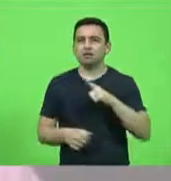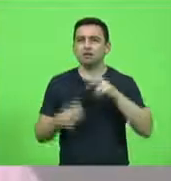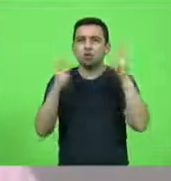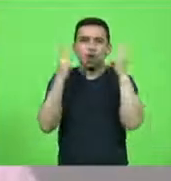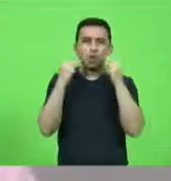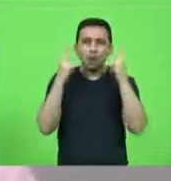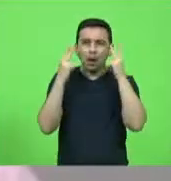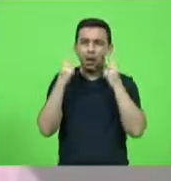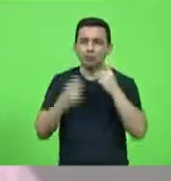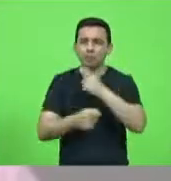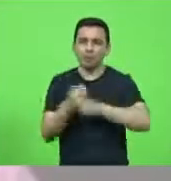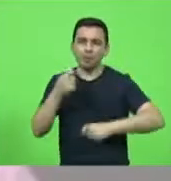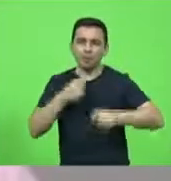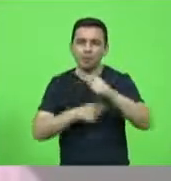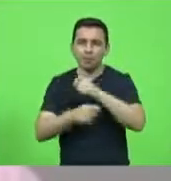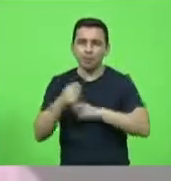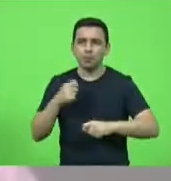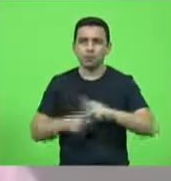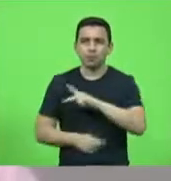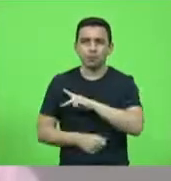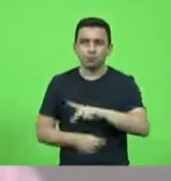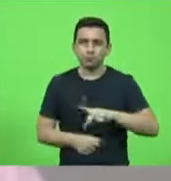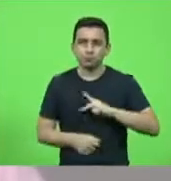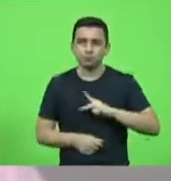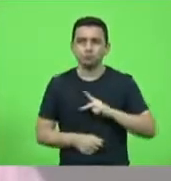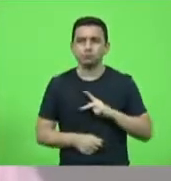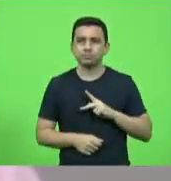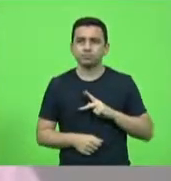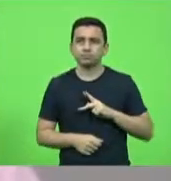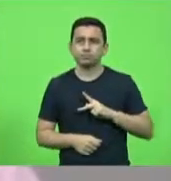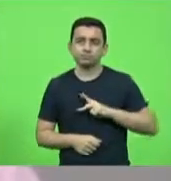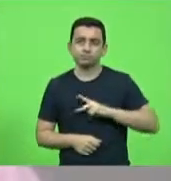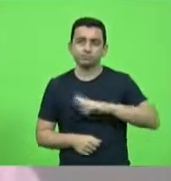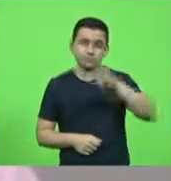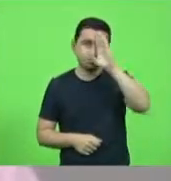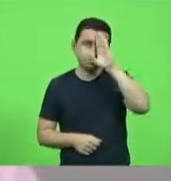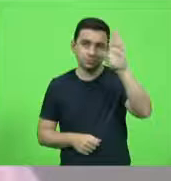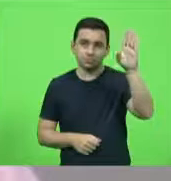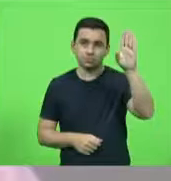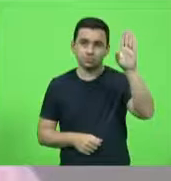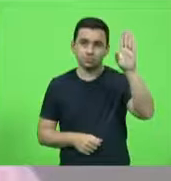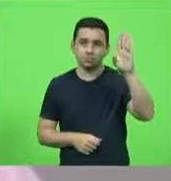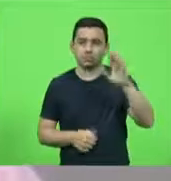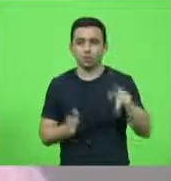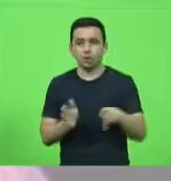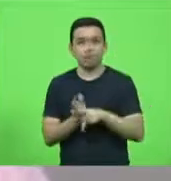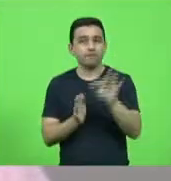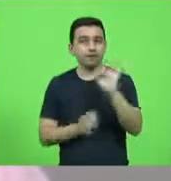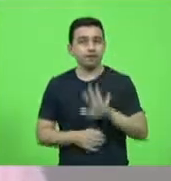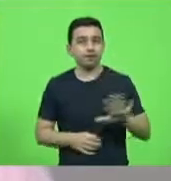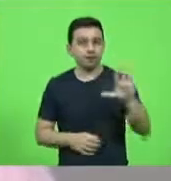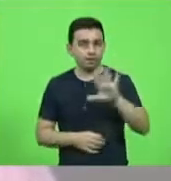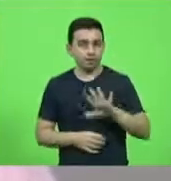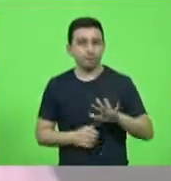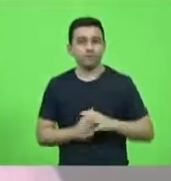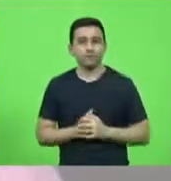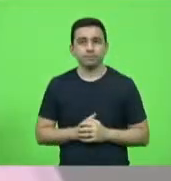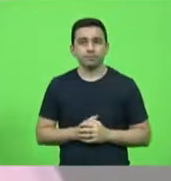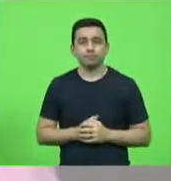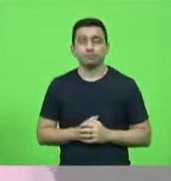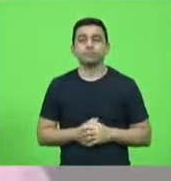natural na administração pública, especialmente na administração pública federal.